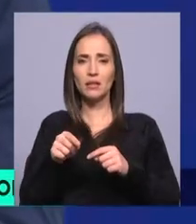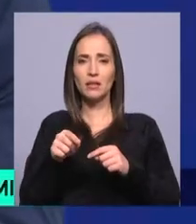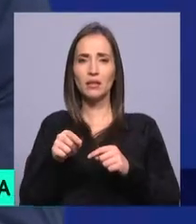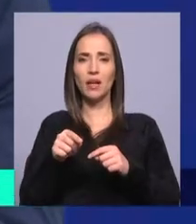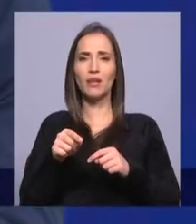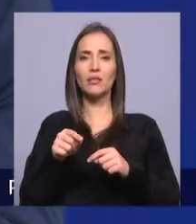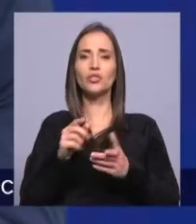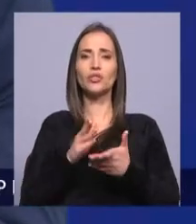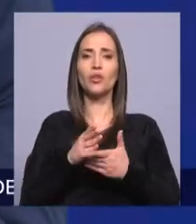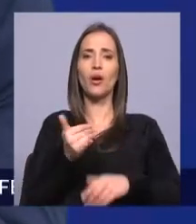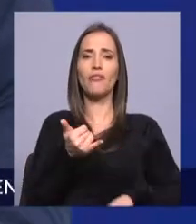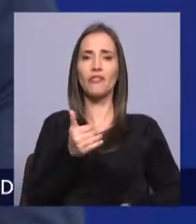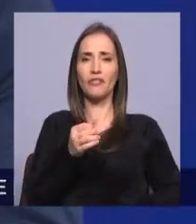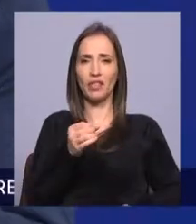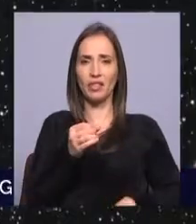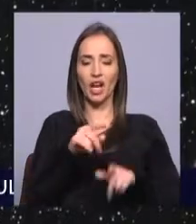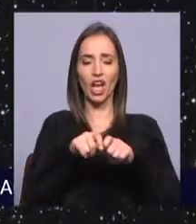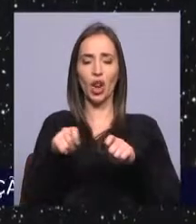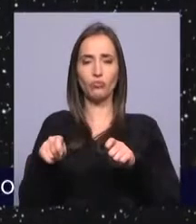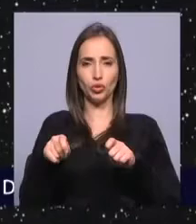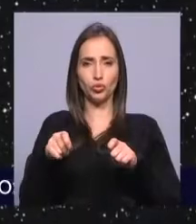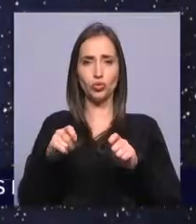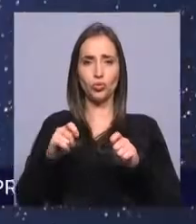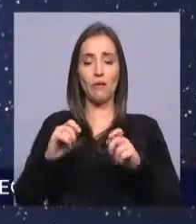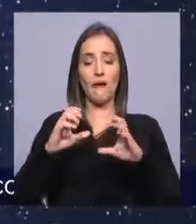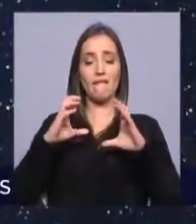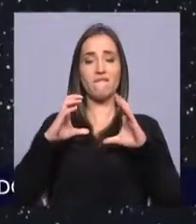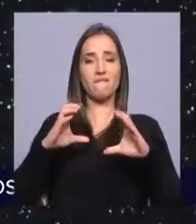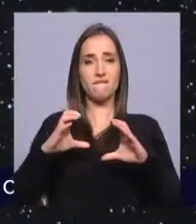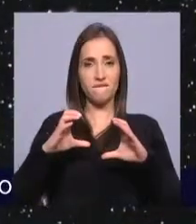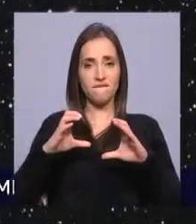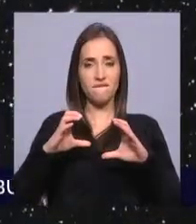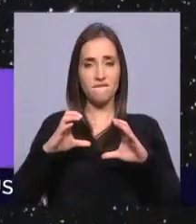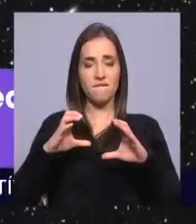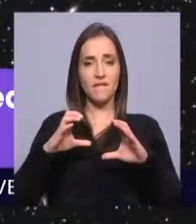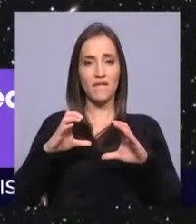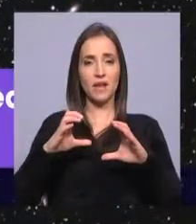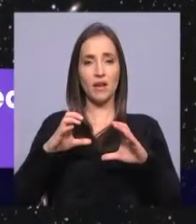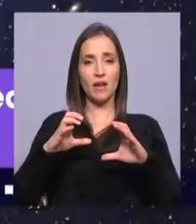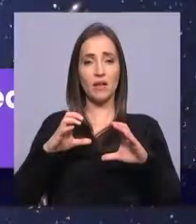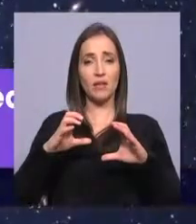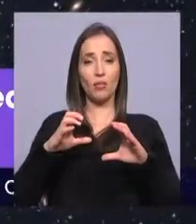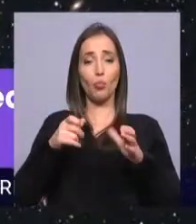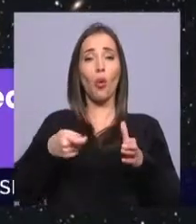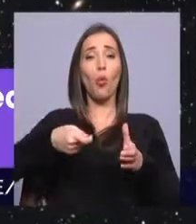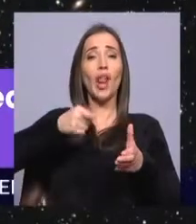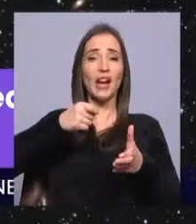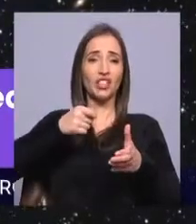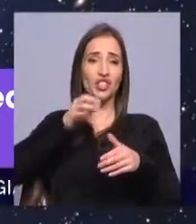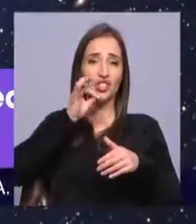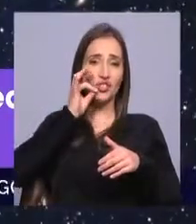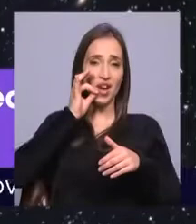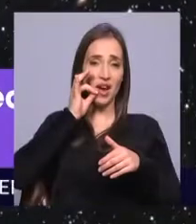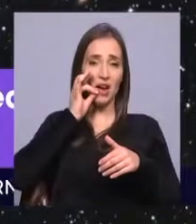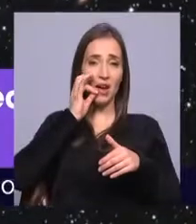de diâmetro, tem mais massa do que o Sol, portanto é extraordinariamente densa. Uma colher de chá de uma magnetar pesa tanto como uma montanha da